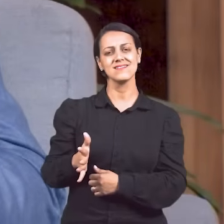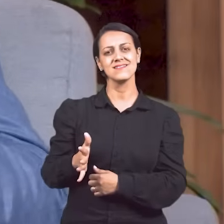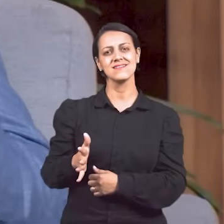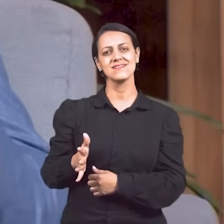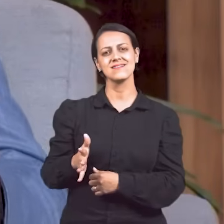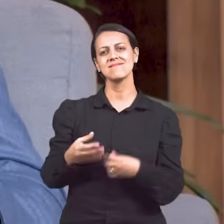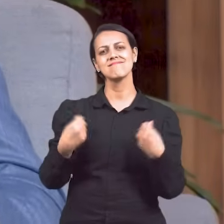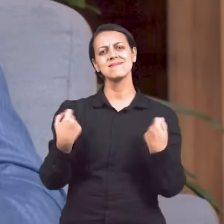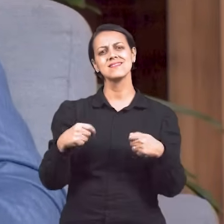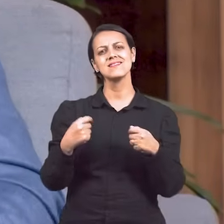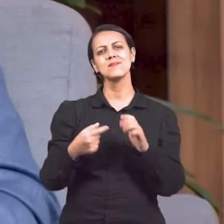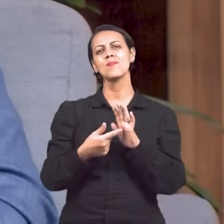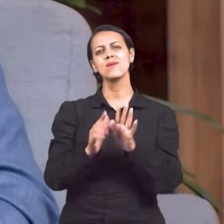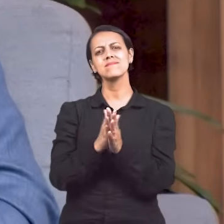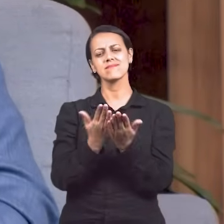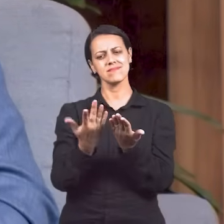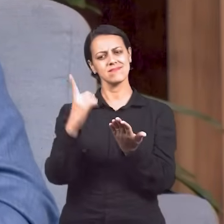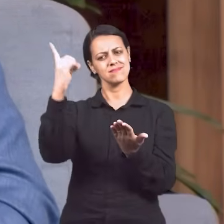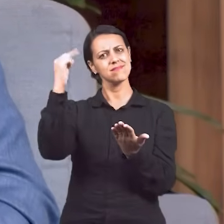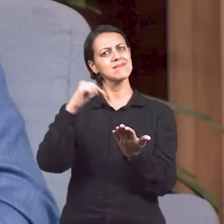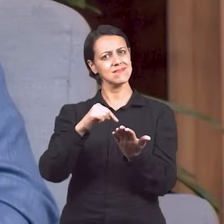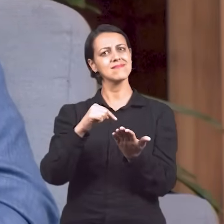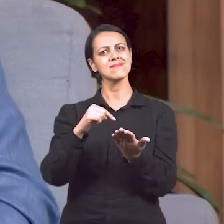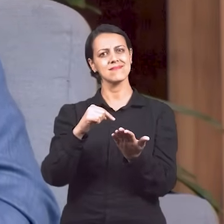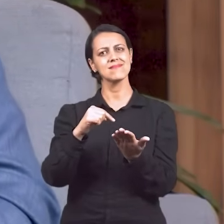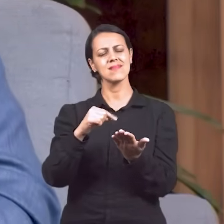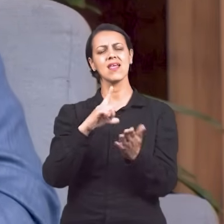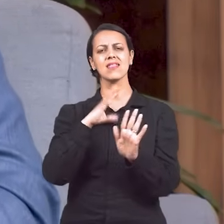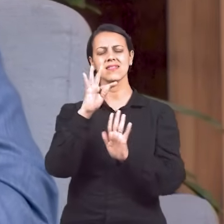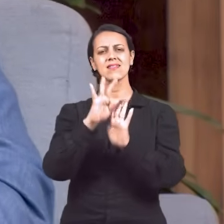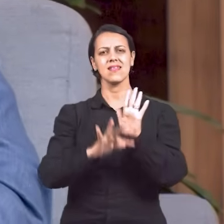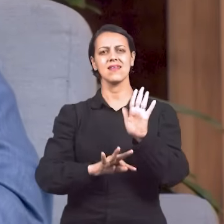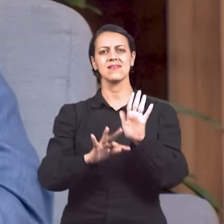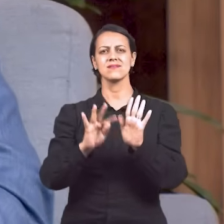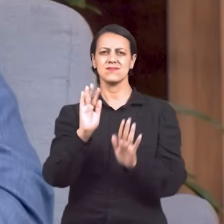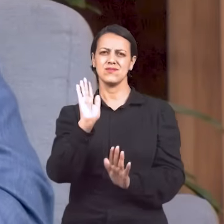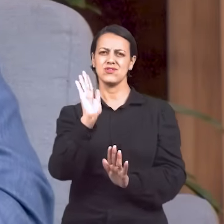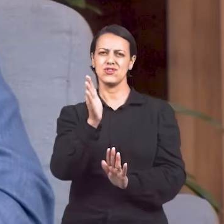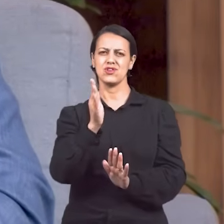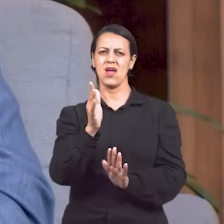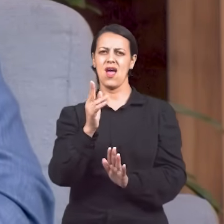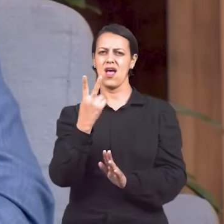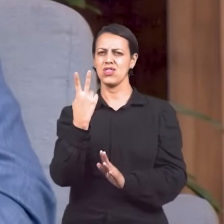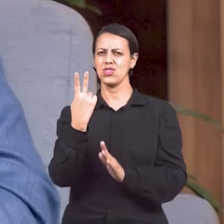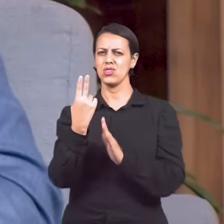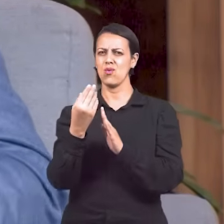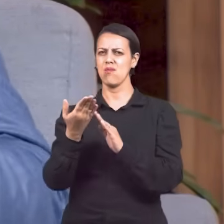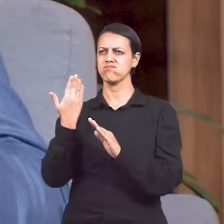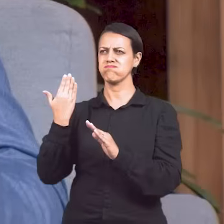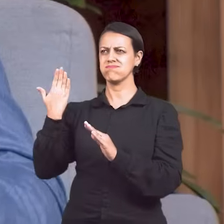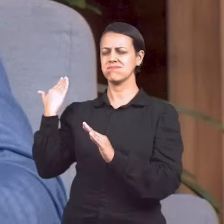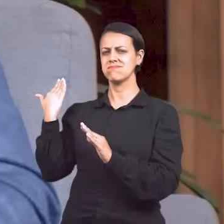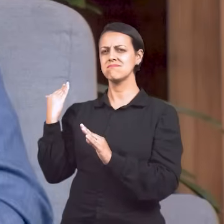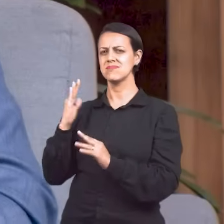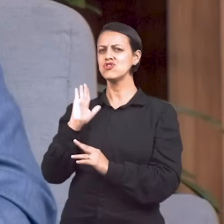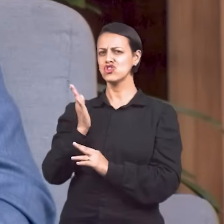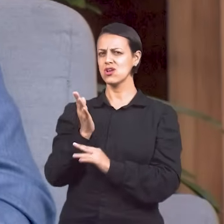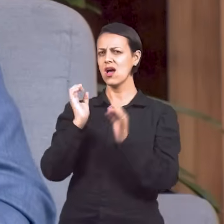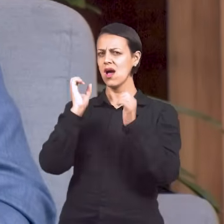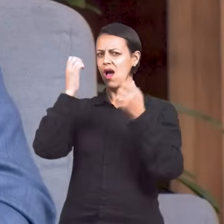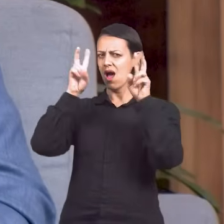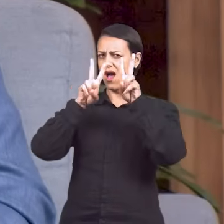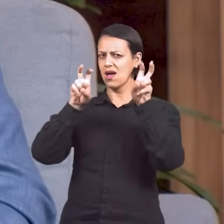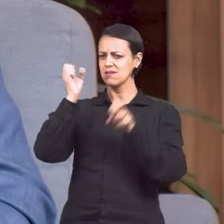e não citar a palavra de Deus. Um texto já citado em 2 episódios, quando falamos